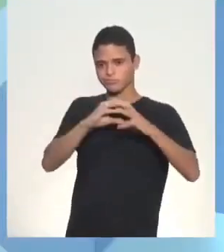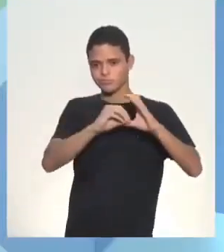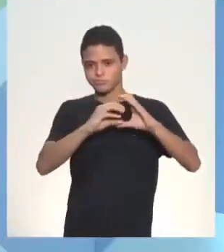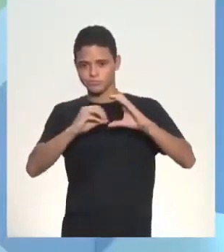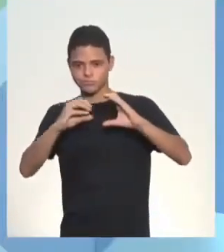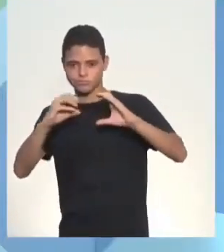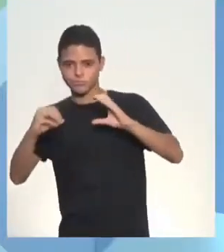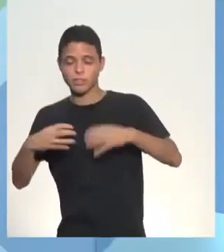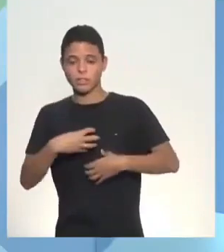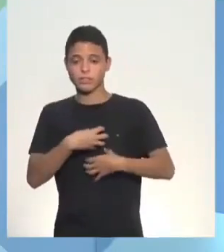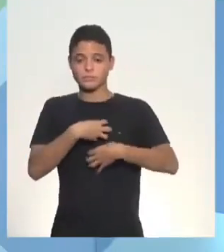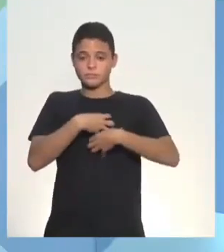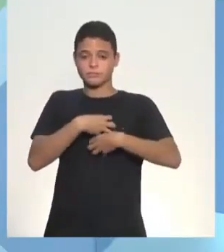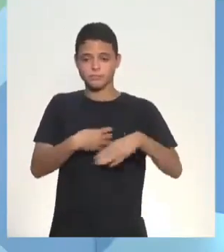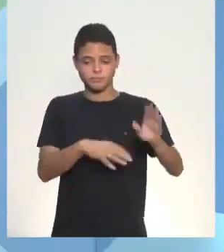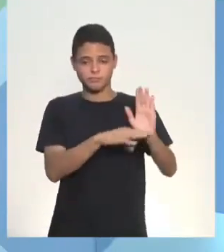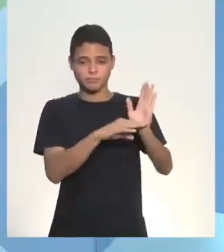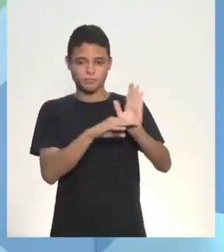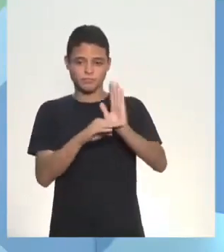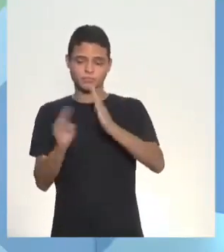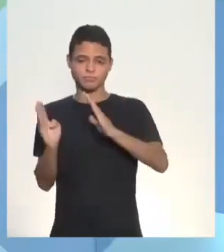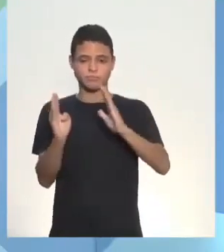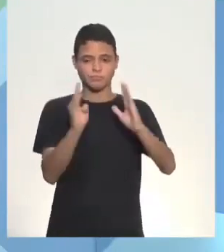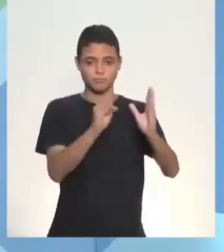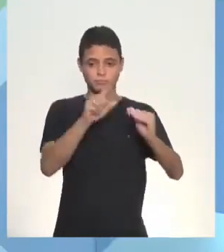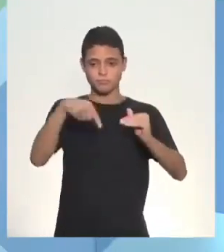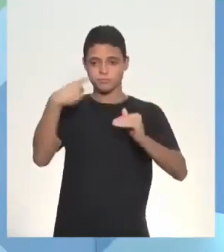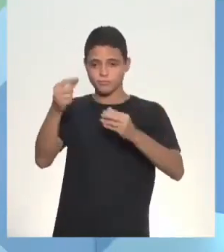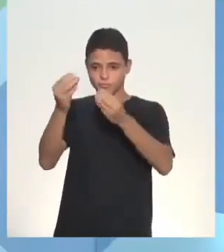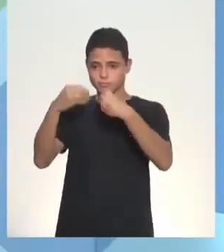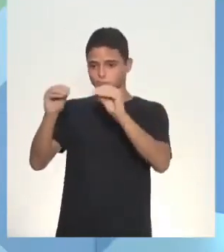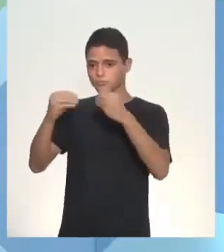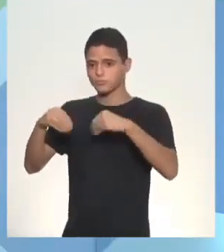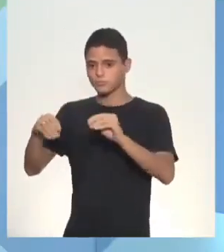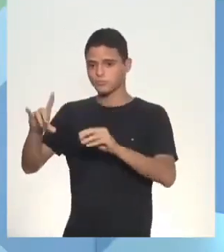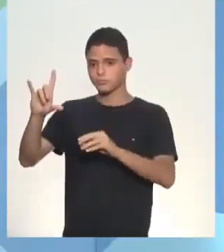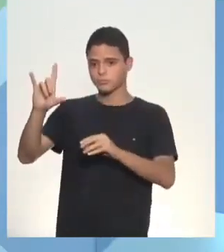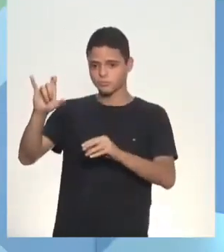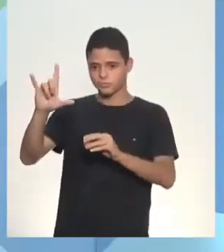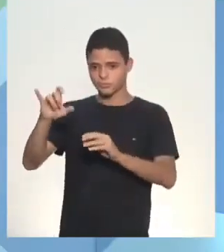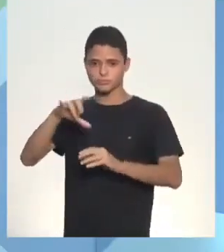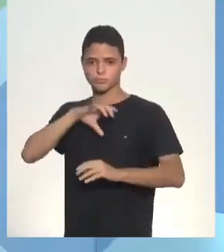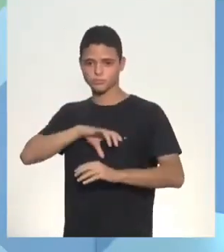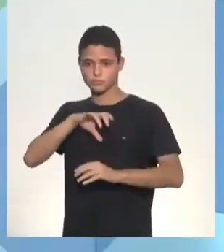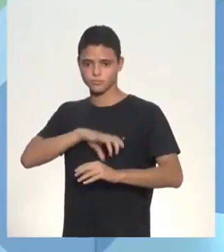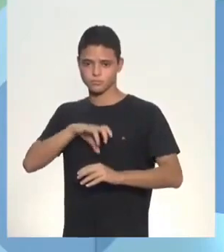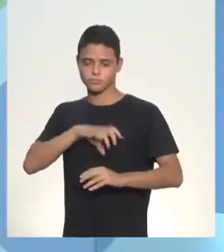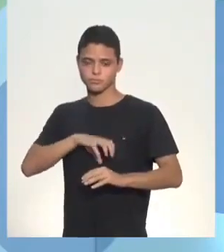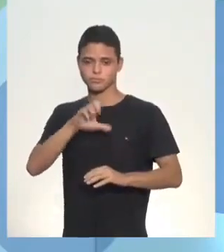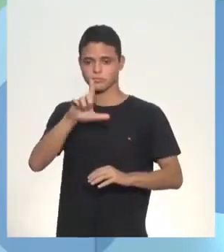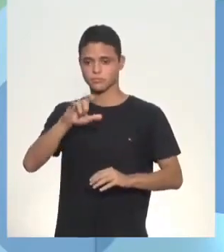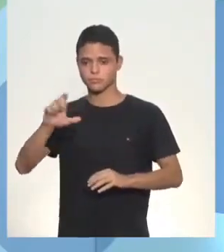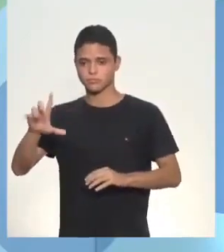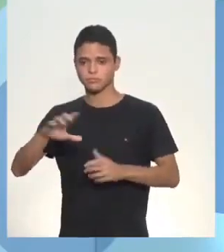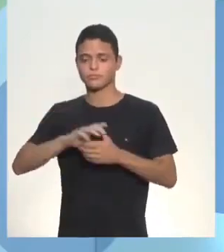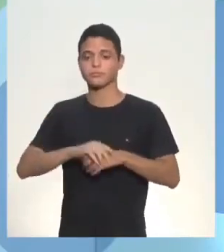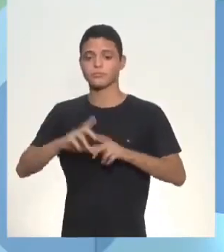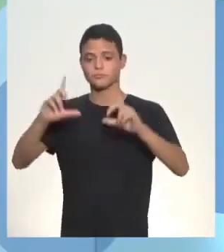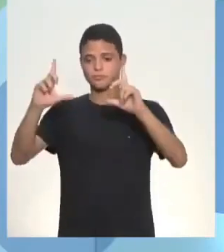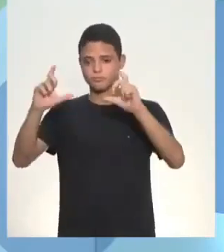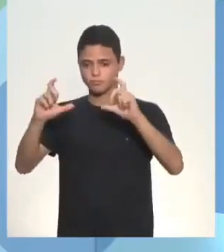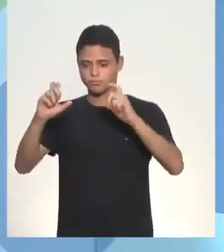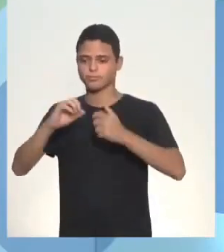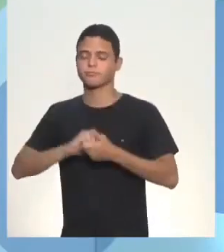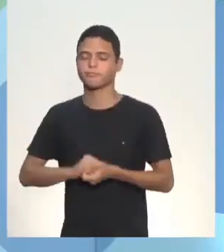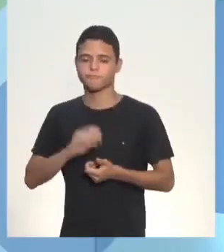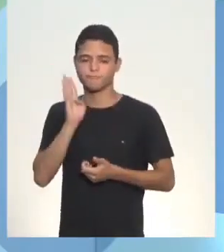são sentimentos que o filme passa, depois a gente publica no nosso Instagram, Língua Portuguesa, @CMSP_EM, dá o print, seu nome vai aparecer lá, vai ser